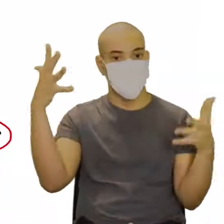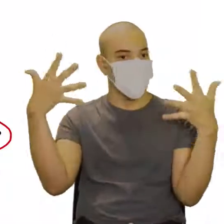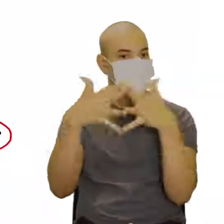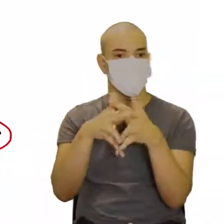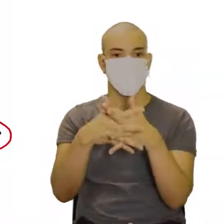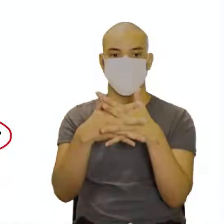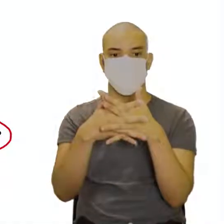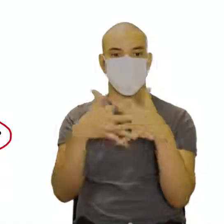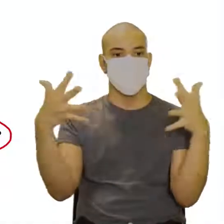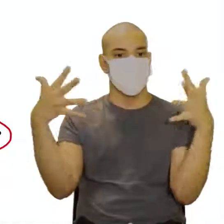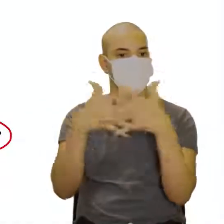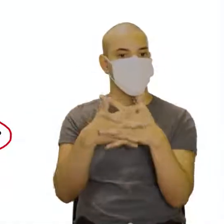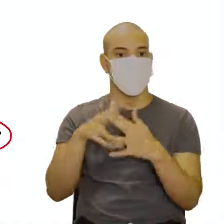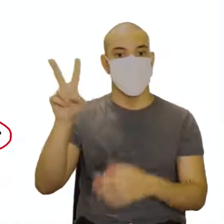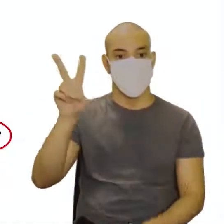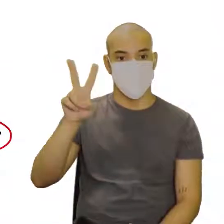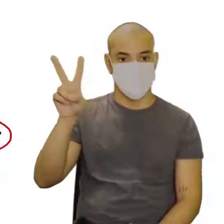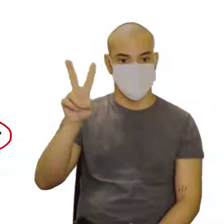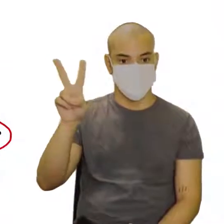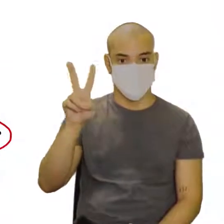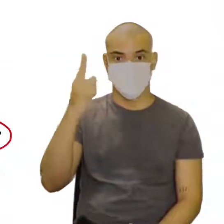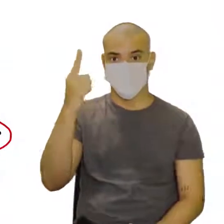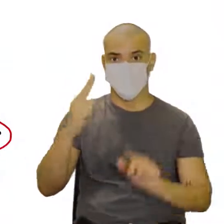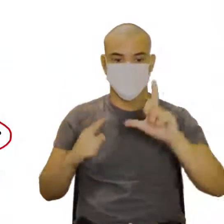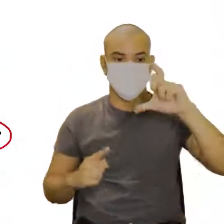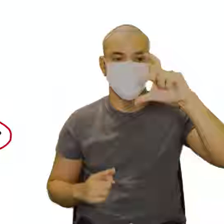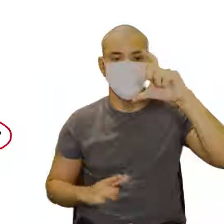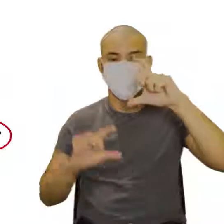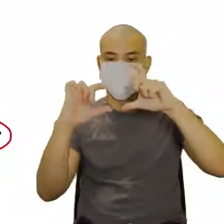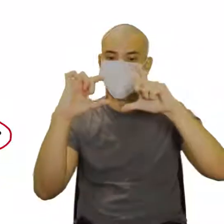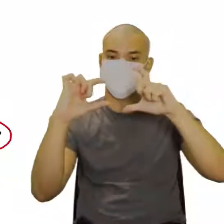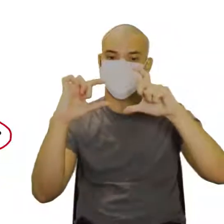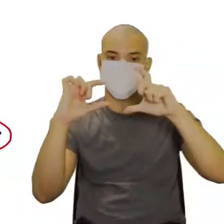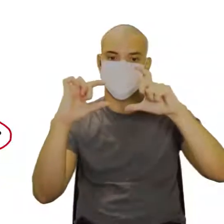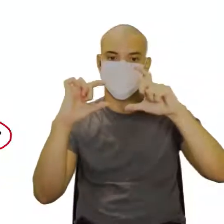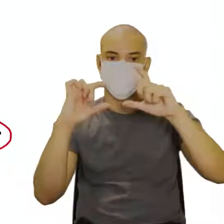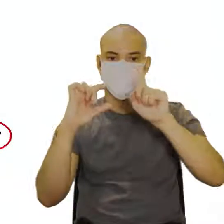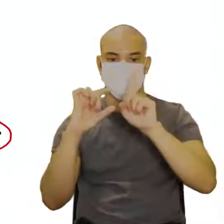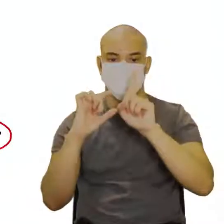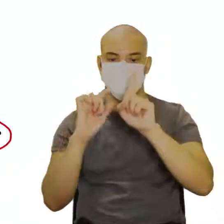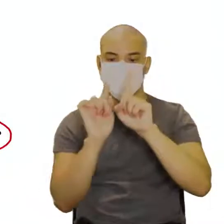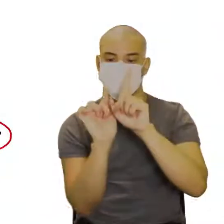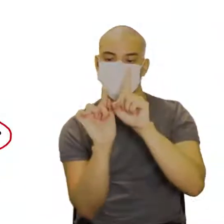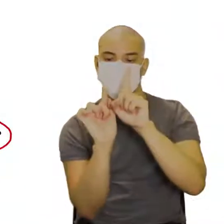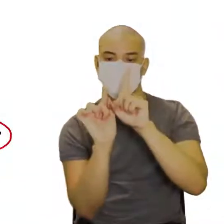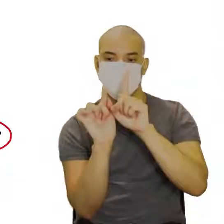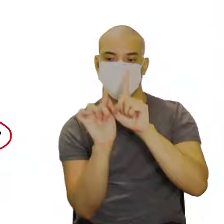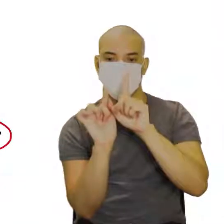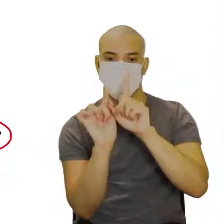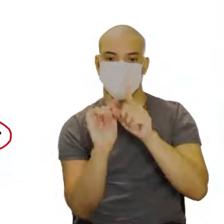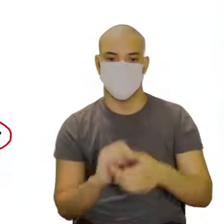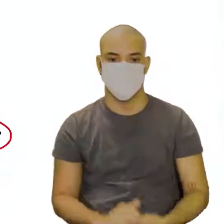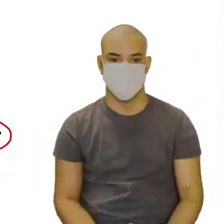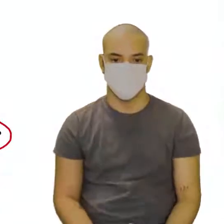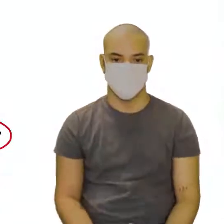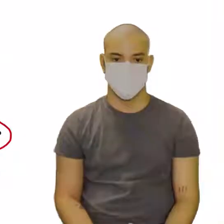com voltagem. Voltagem é uma maior e uma menor, ok? Resistor